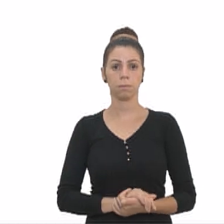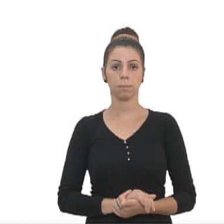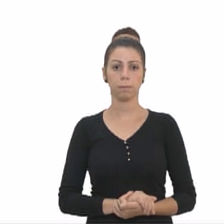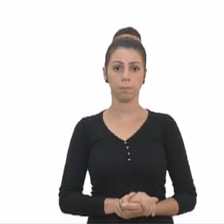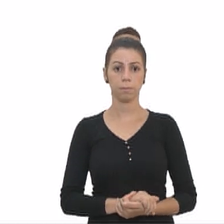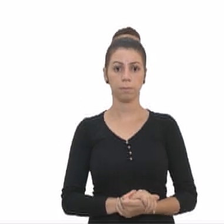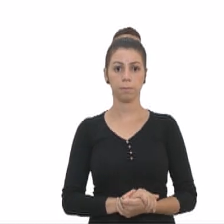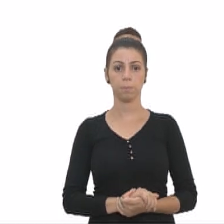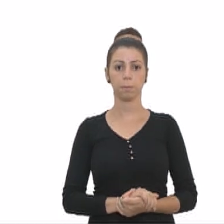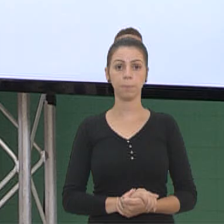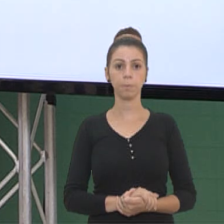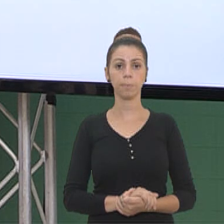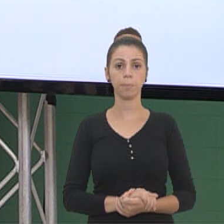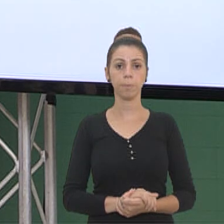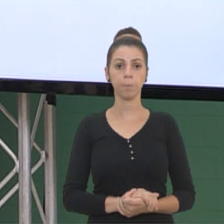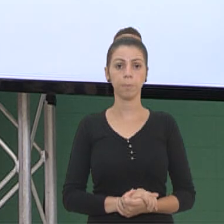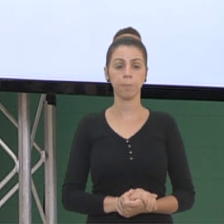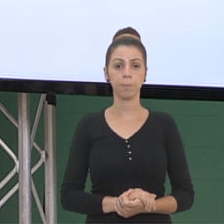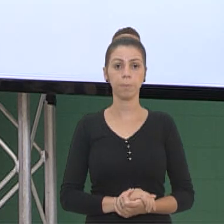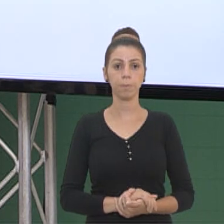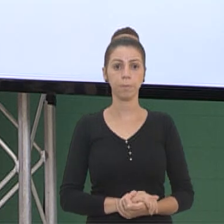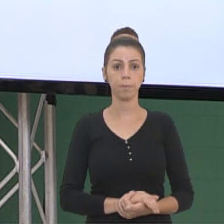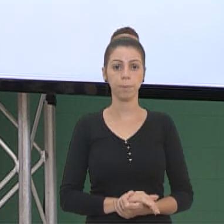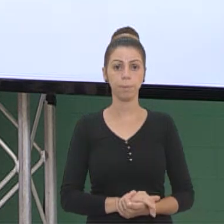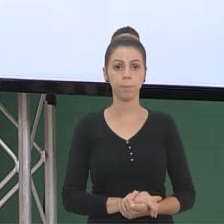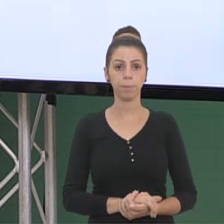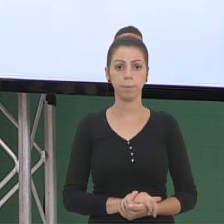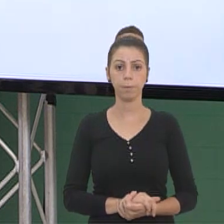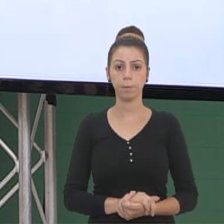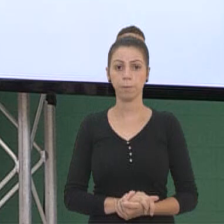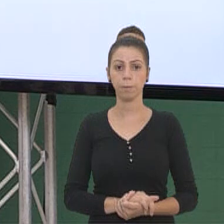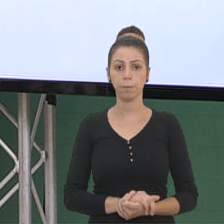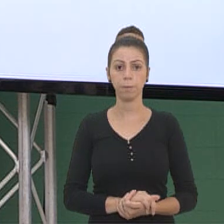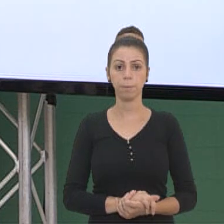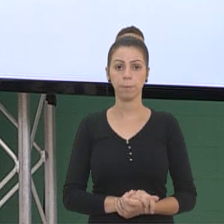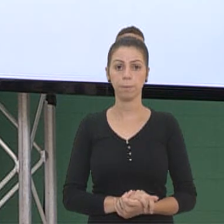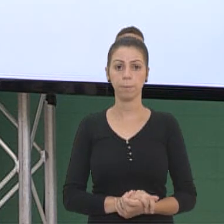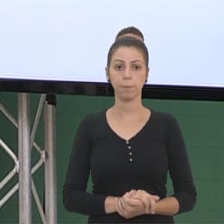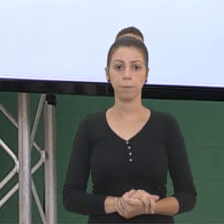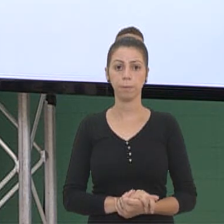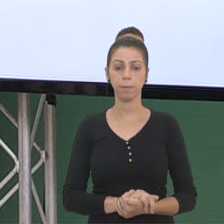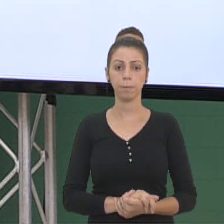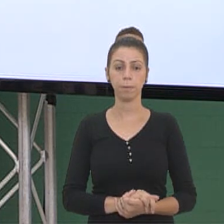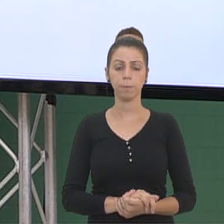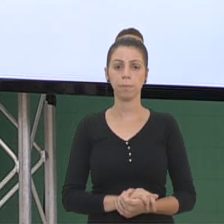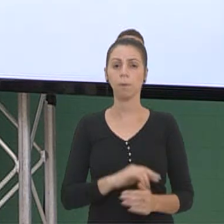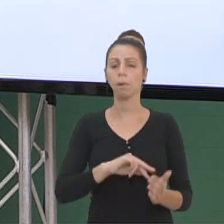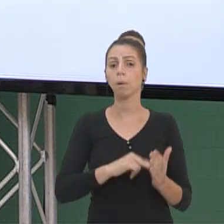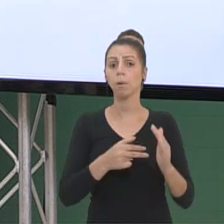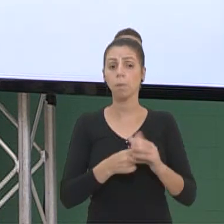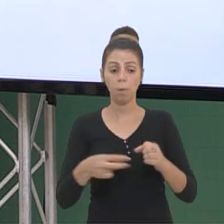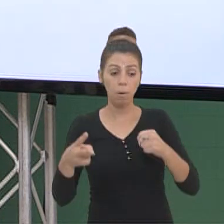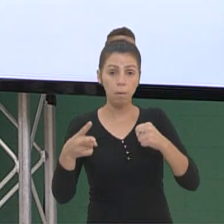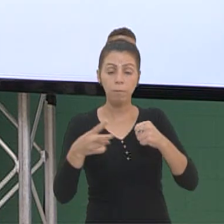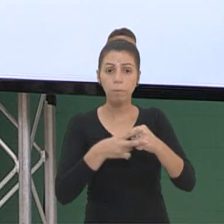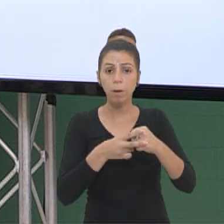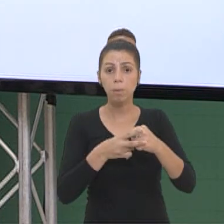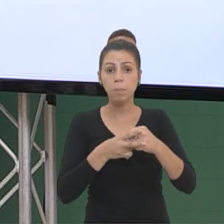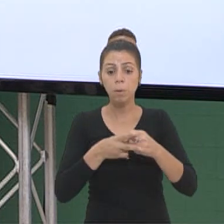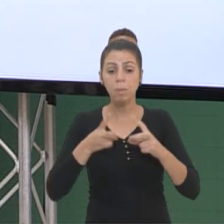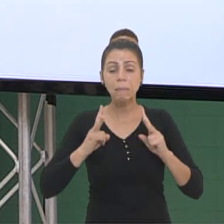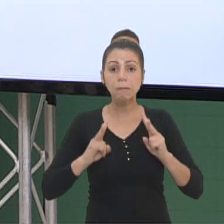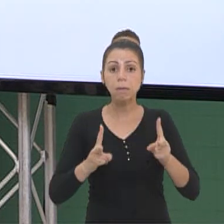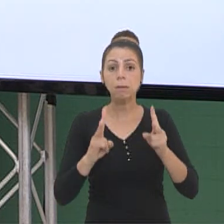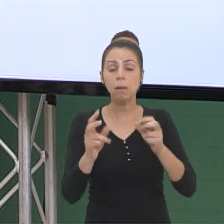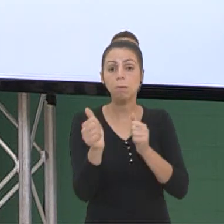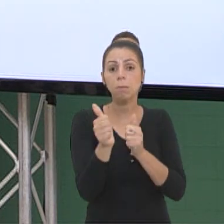algunas expresiones de negación antes del verbo, ou seja, o verbo sempre virá